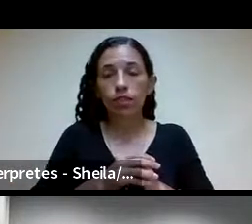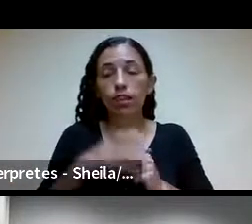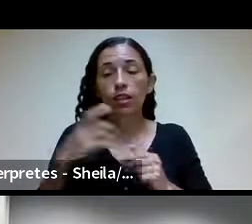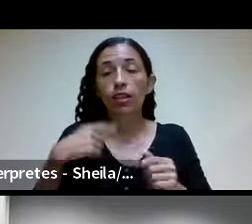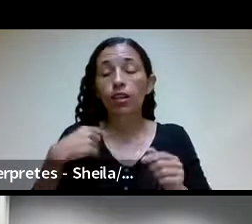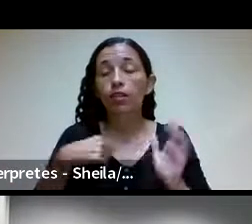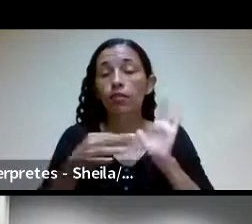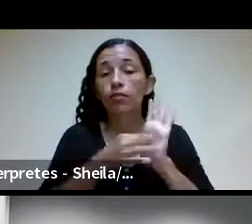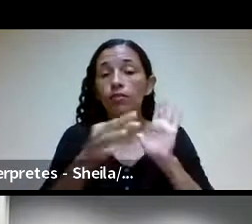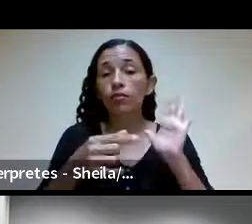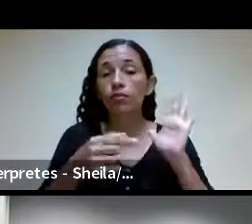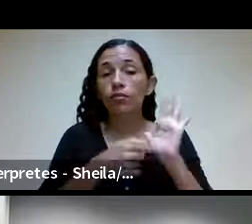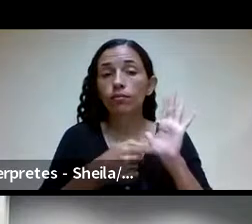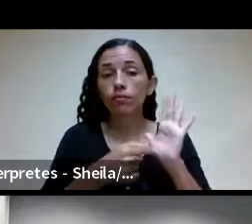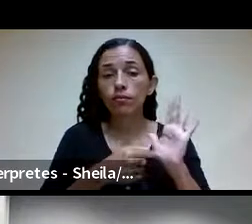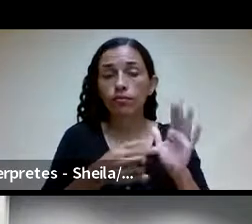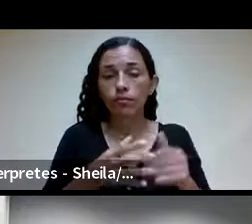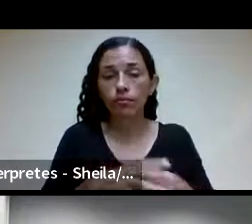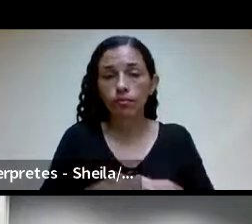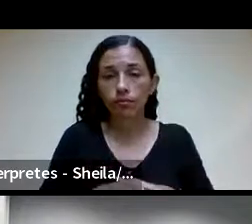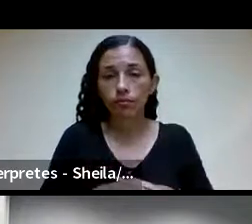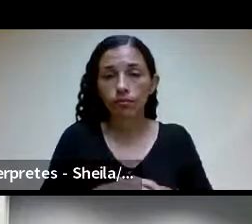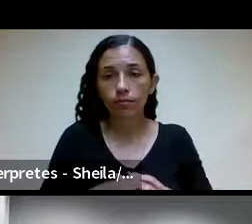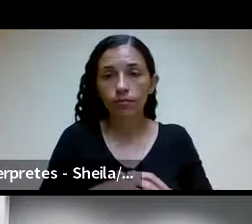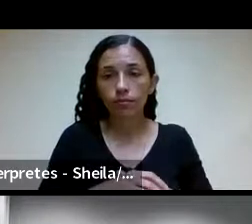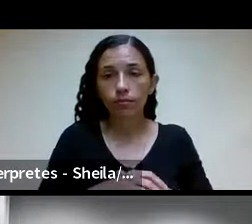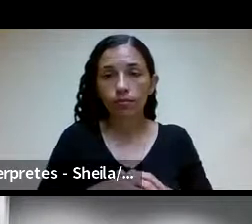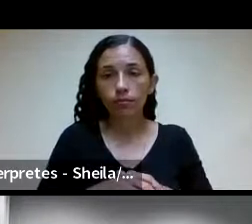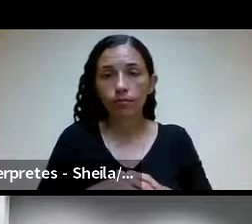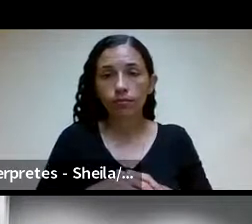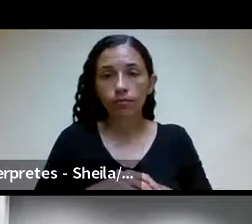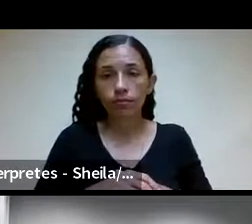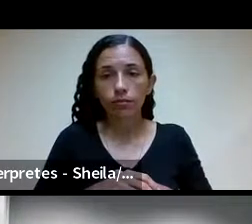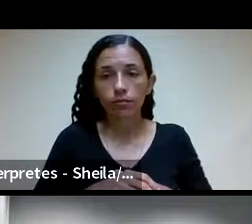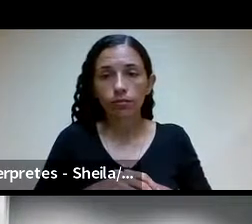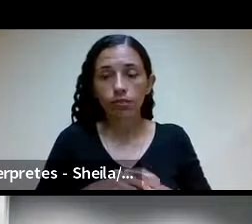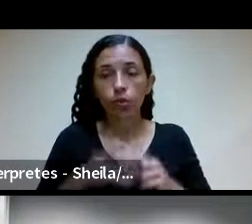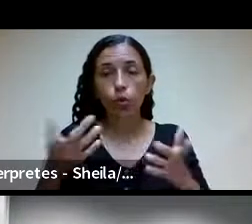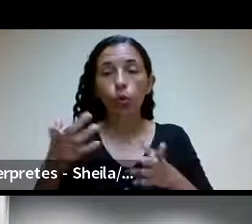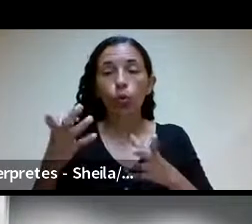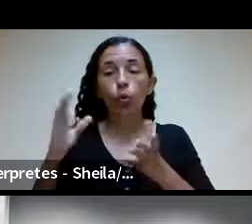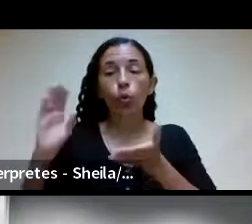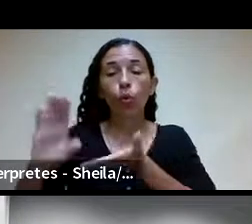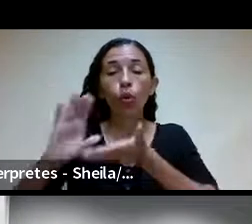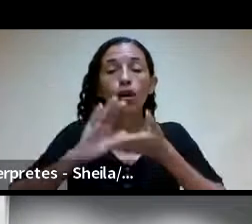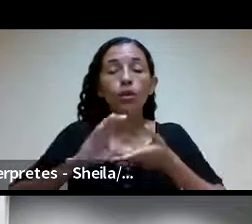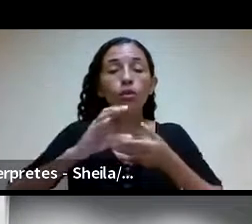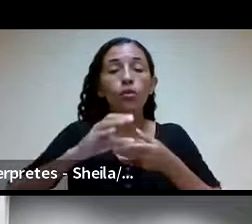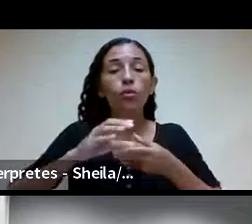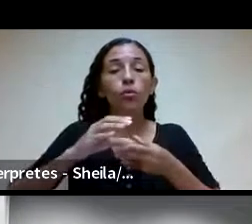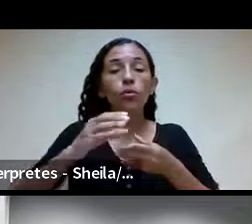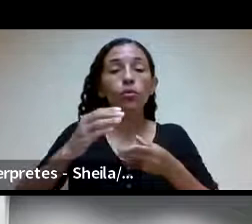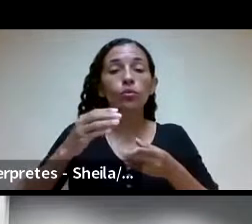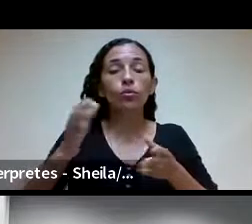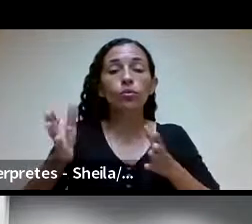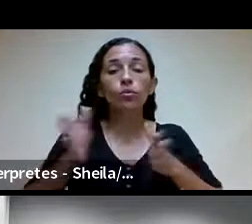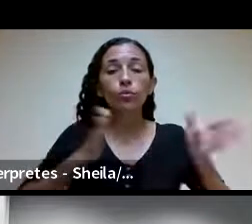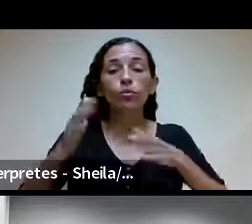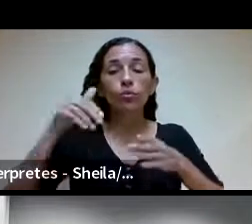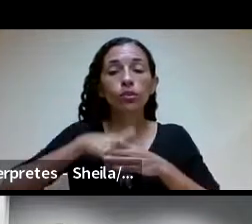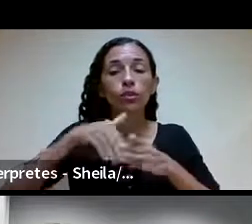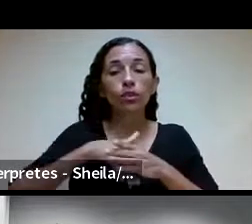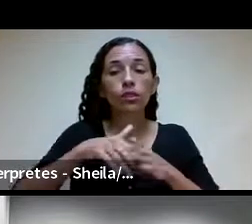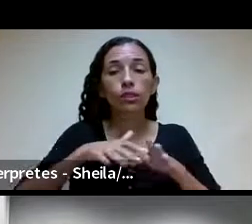que, quanto à inexistência de movimentação de recursos de campanha, mostra sobremodo importante sinalar que isso também se verificou em relação